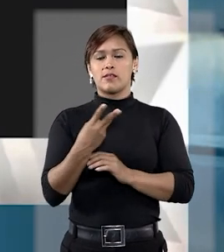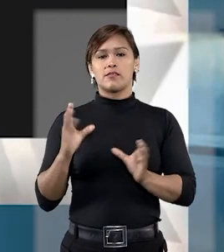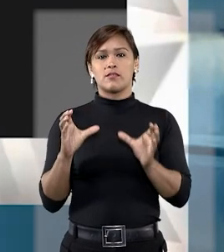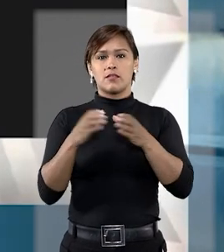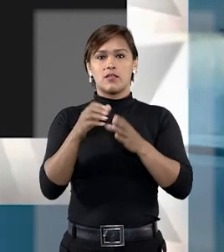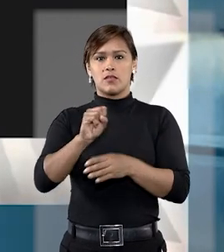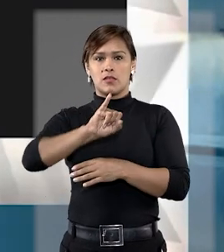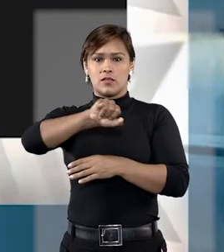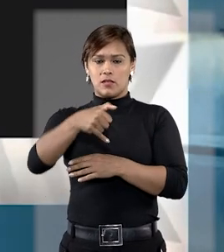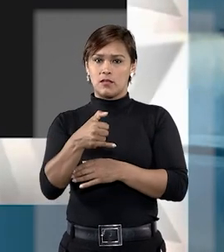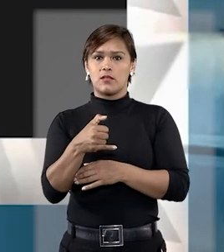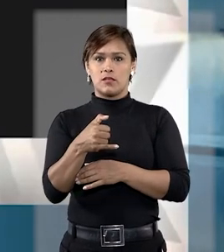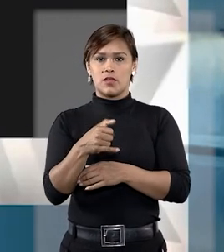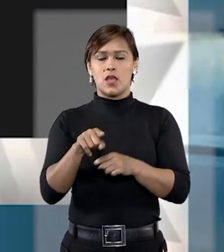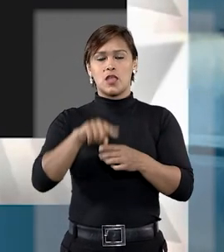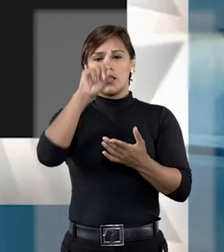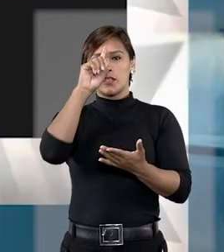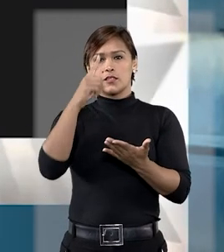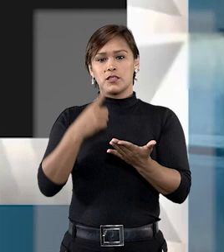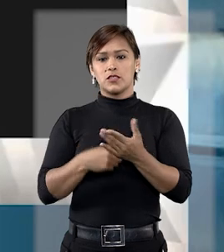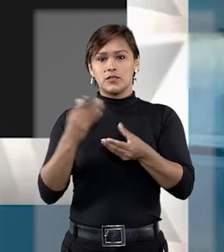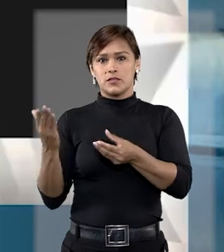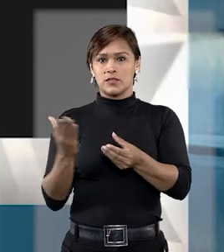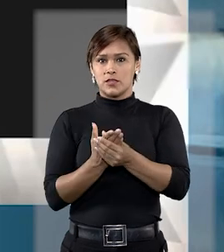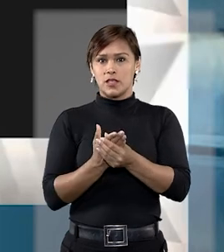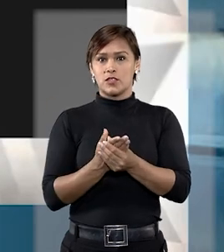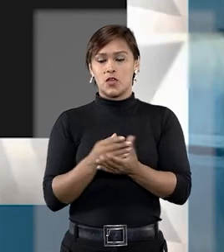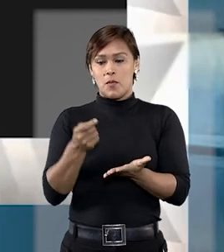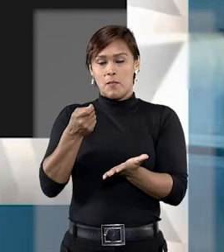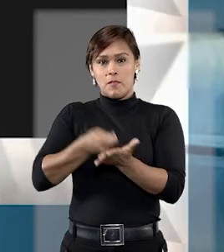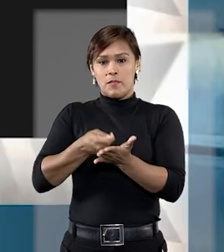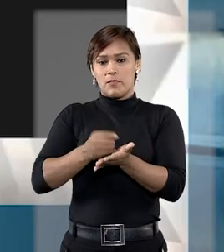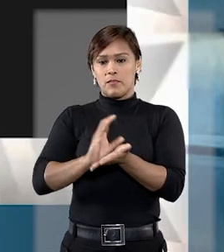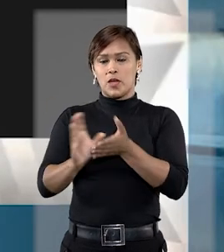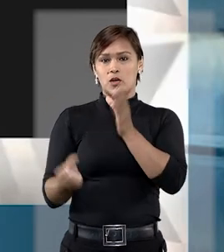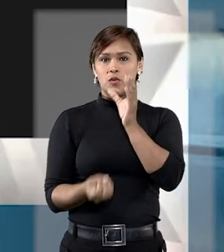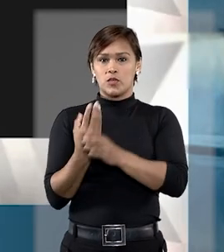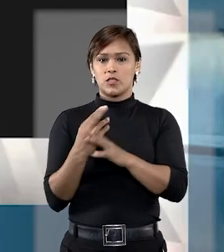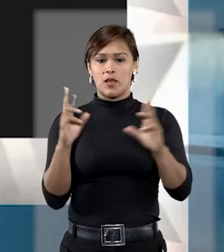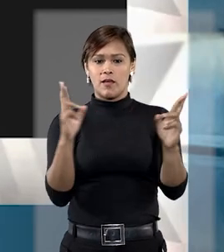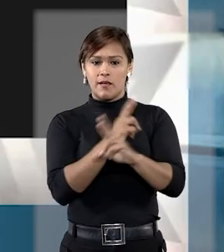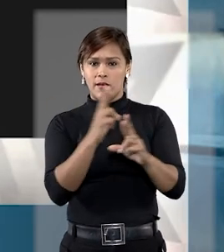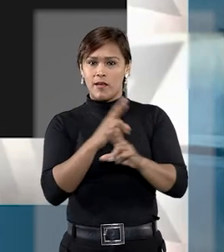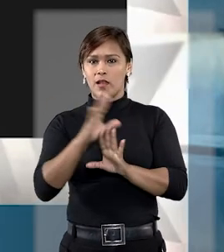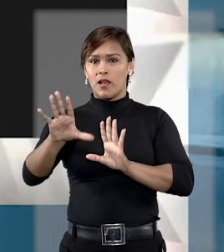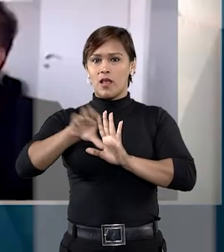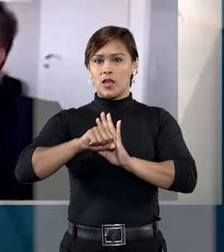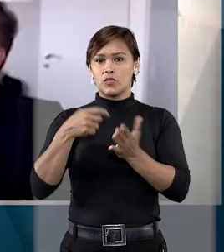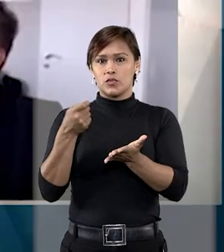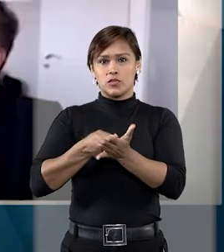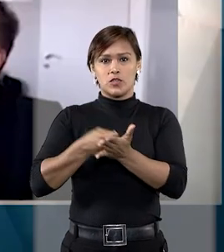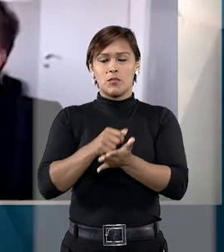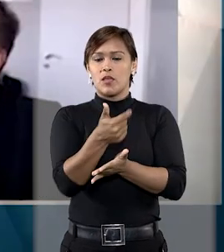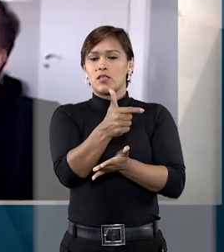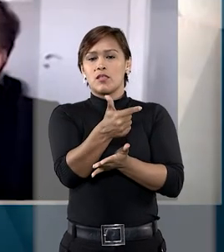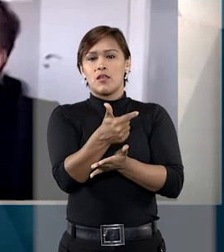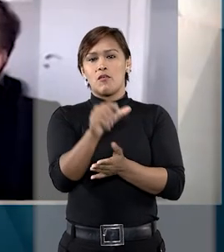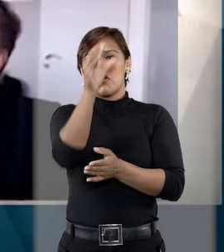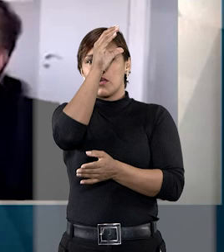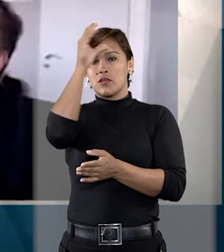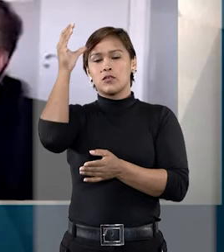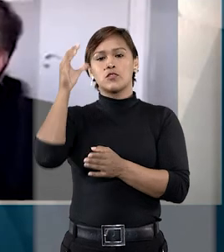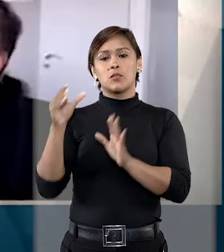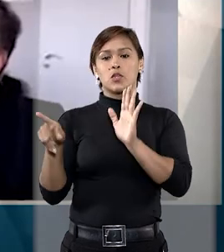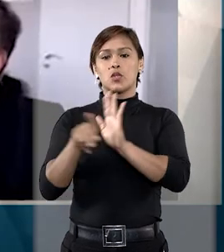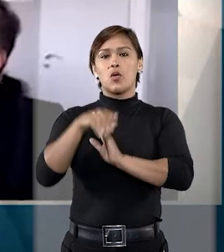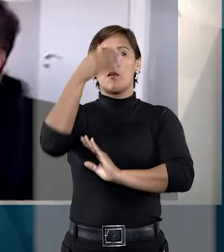do Superior Tribunal de Justiça decidiu que nas ações de indenização originadas de relação de consumo, não é do consumidor